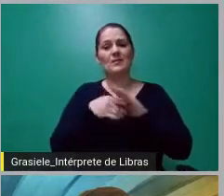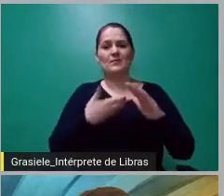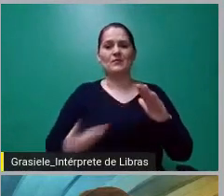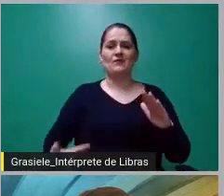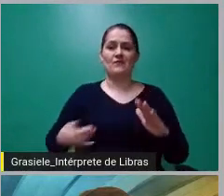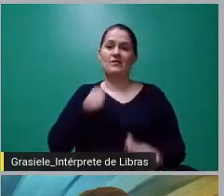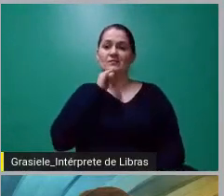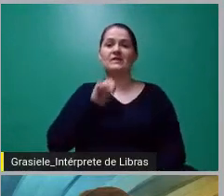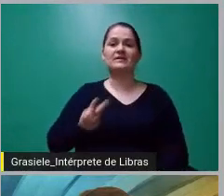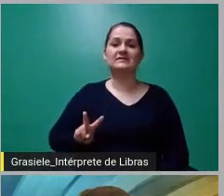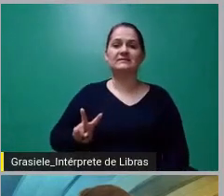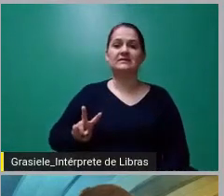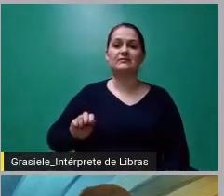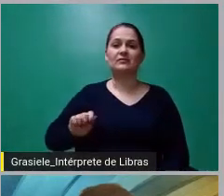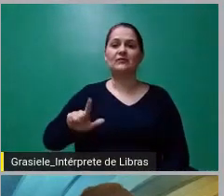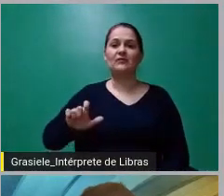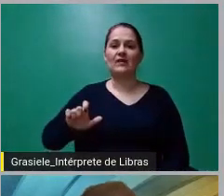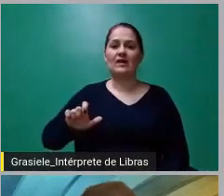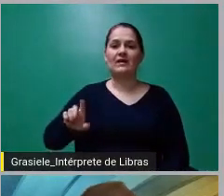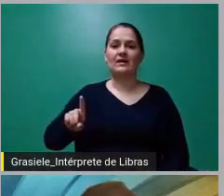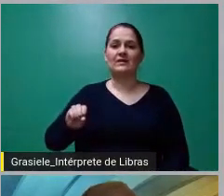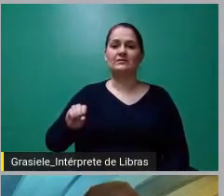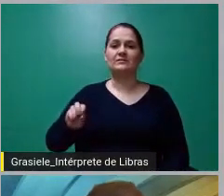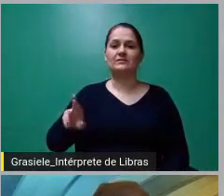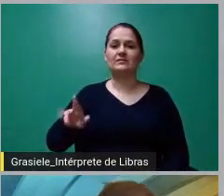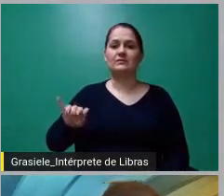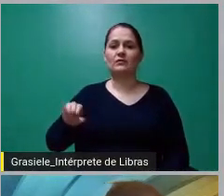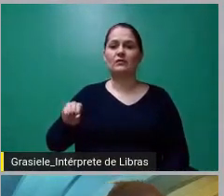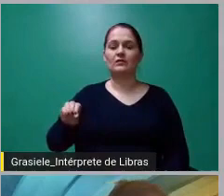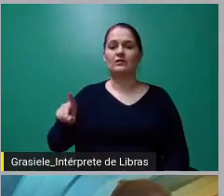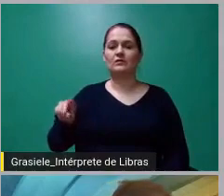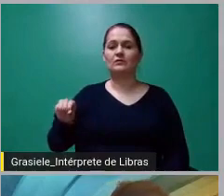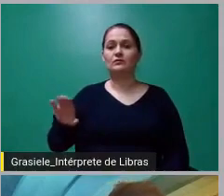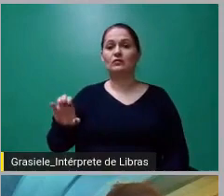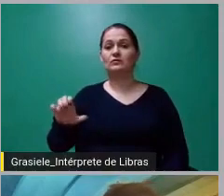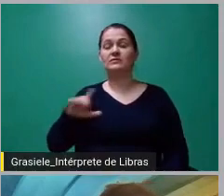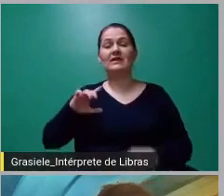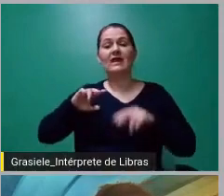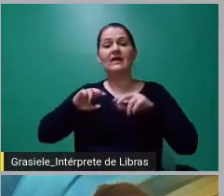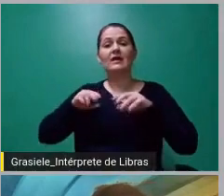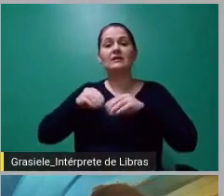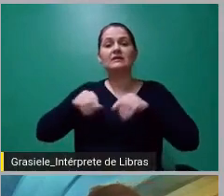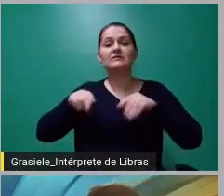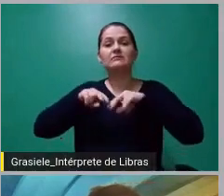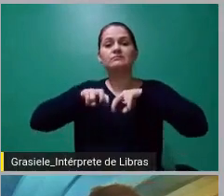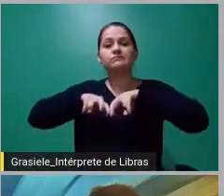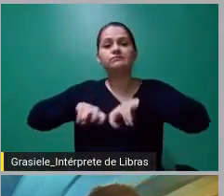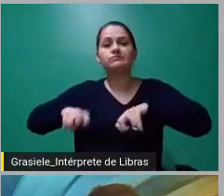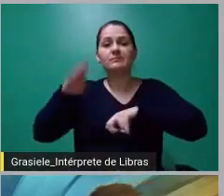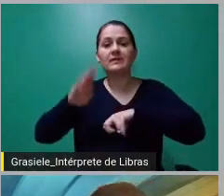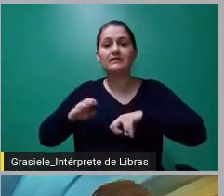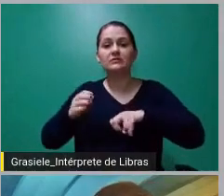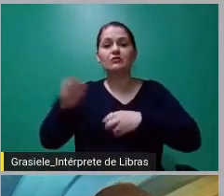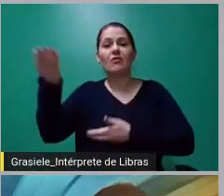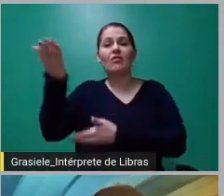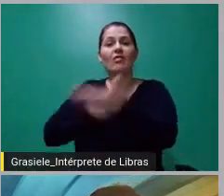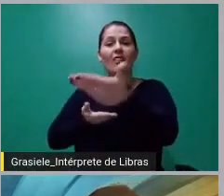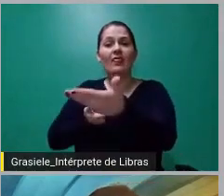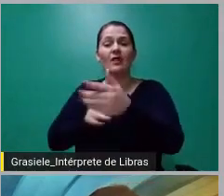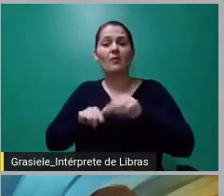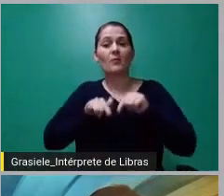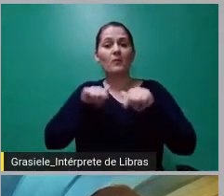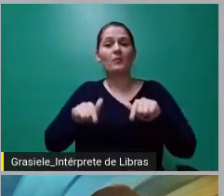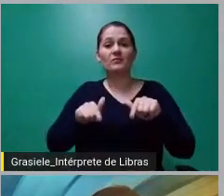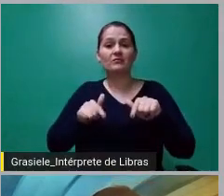Vale do Rio Doce, por exemplo. Trocamos os minérios do Brasil por título podre. Então, gente, a